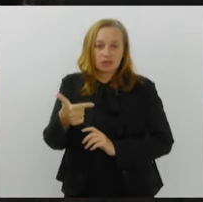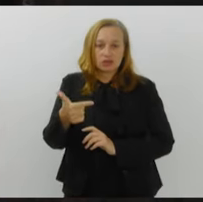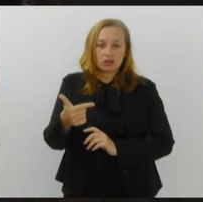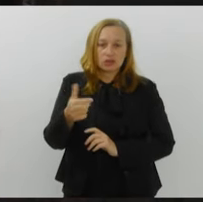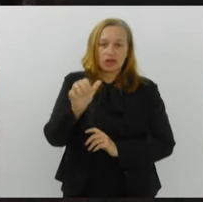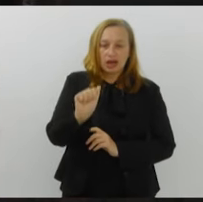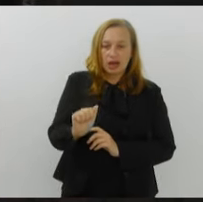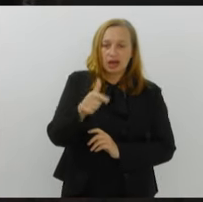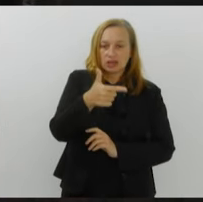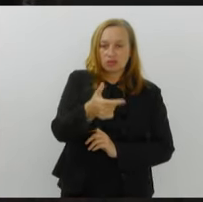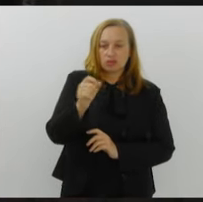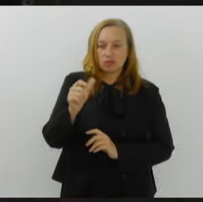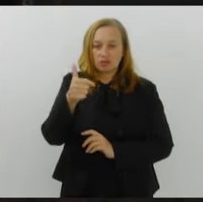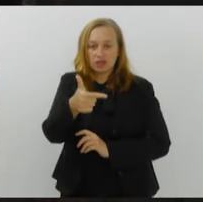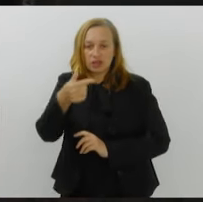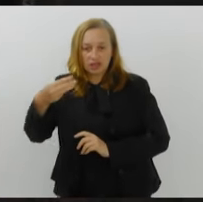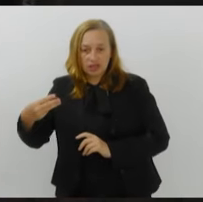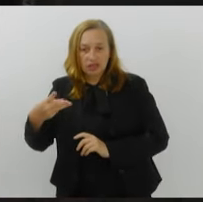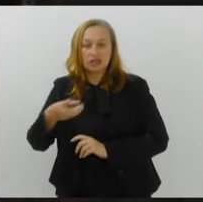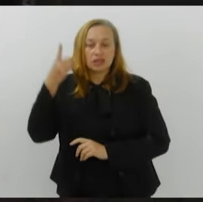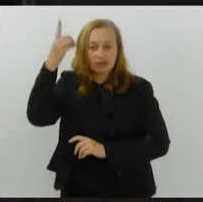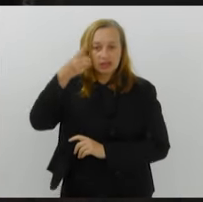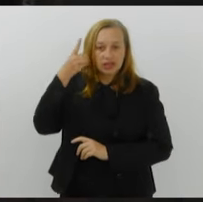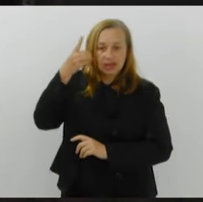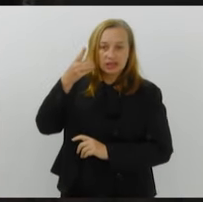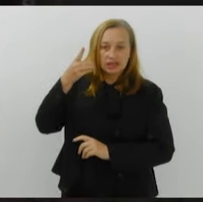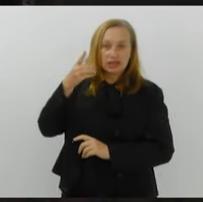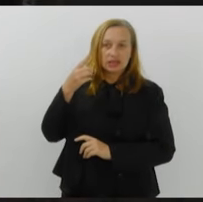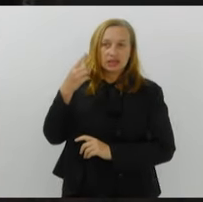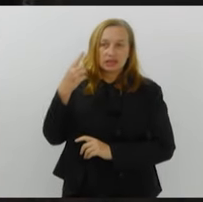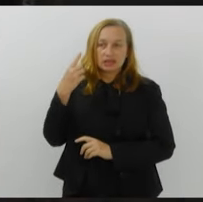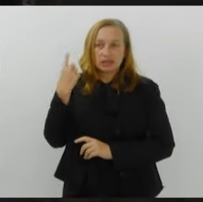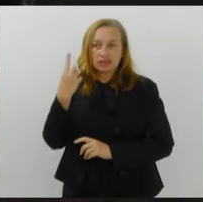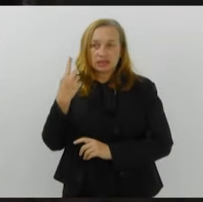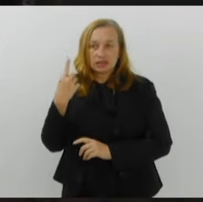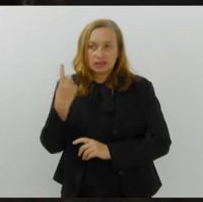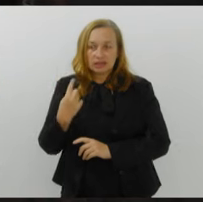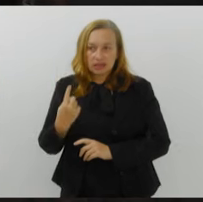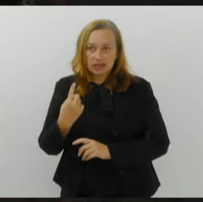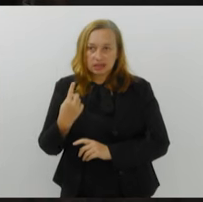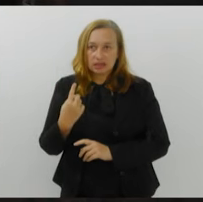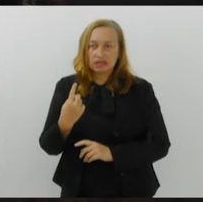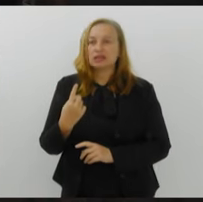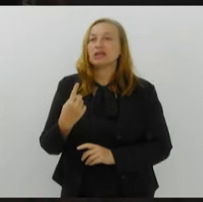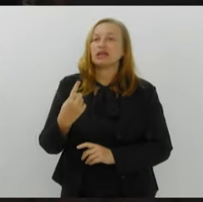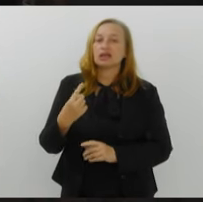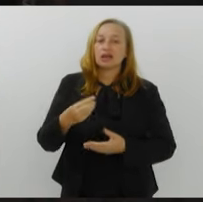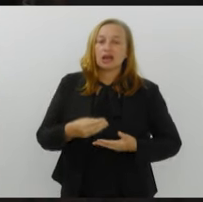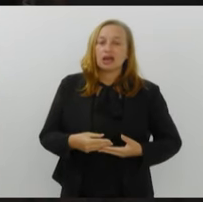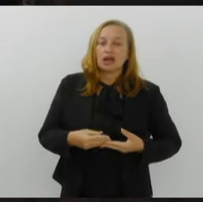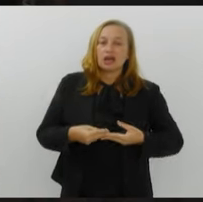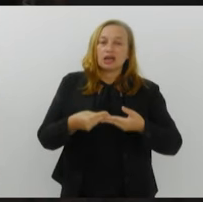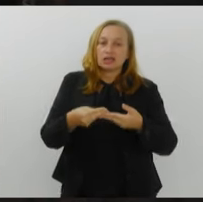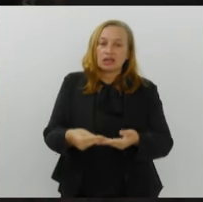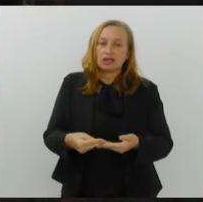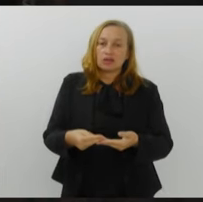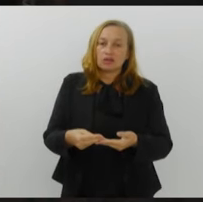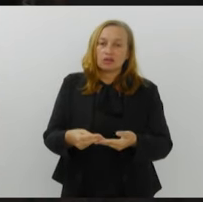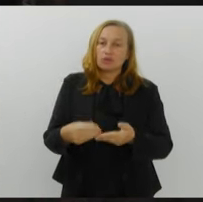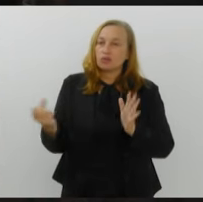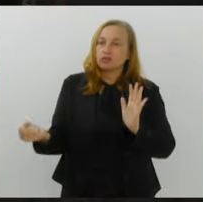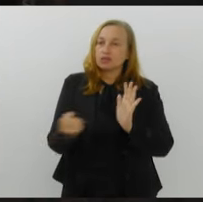872-A de 2023, de autoria da deputada Dani Balbi, que cria o selo amigo dos entregadores para os estabelecimentos que dispõem de